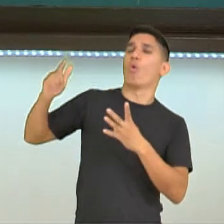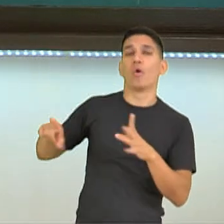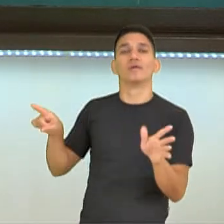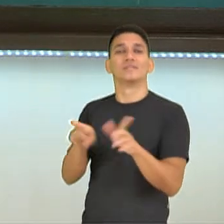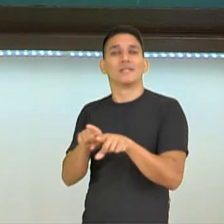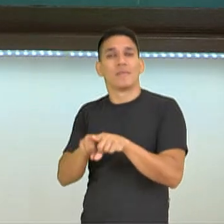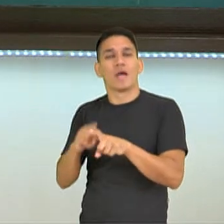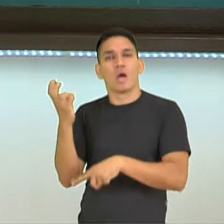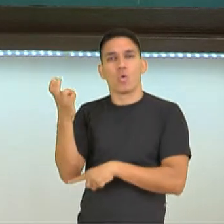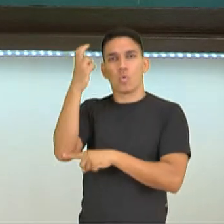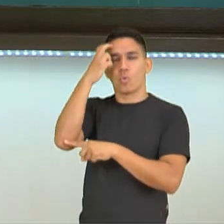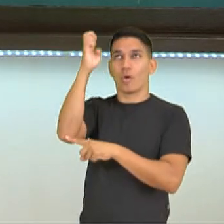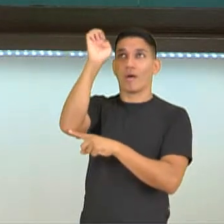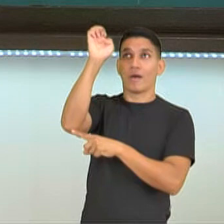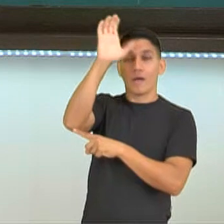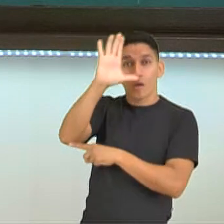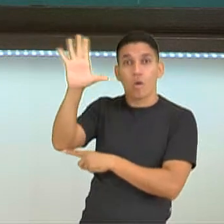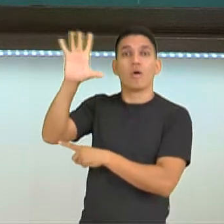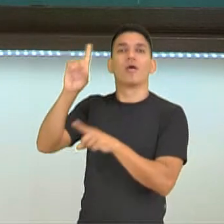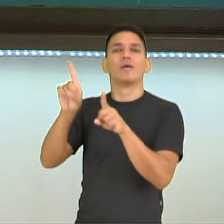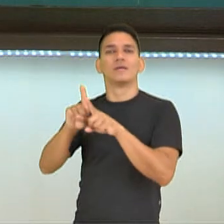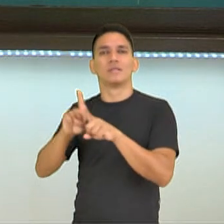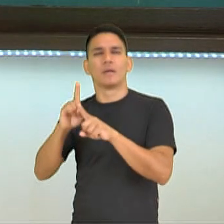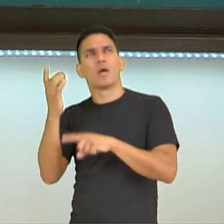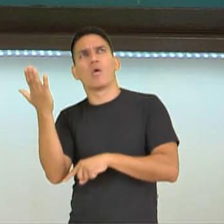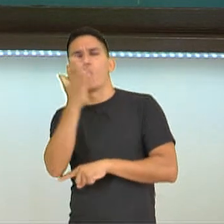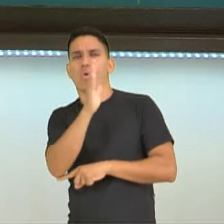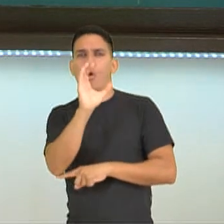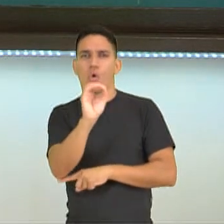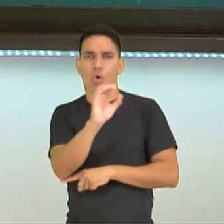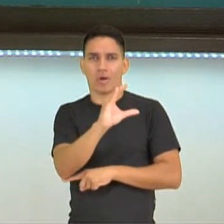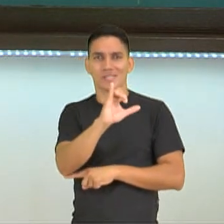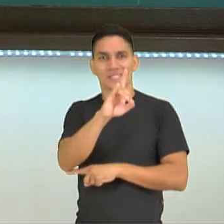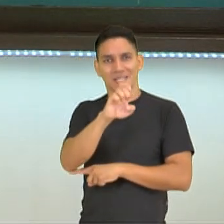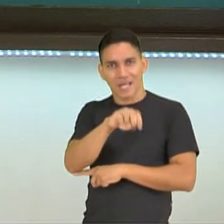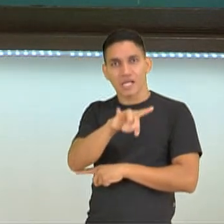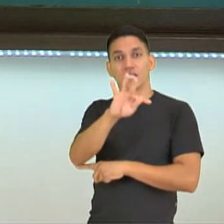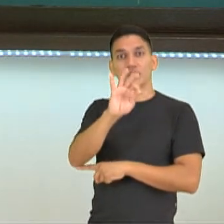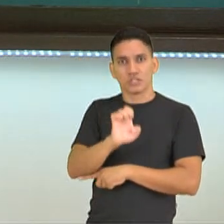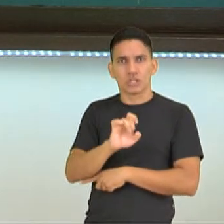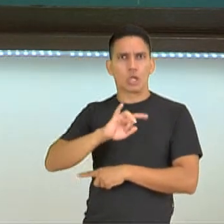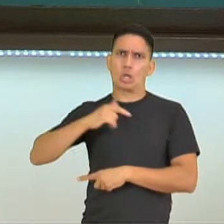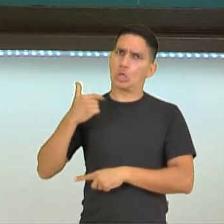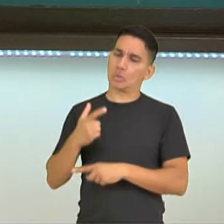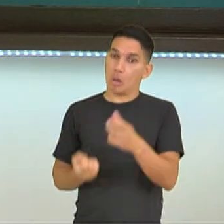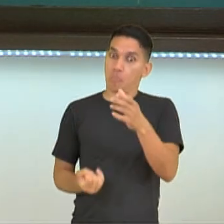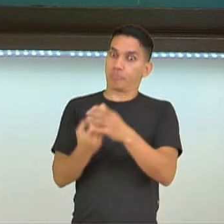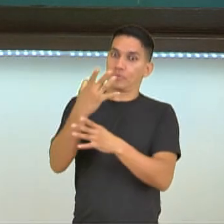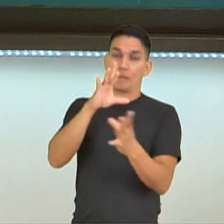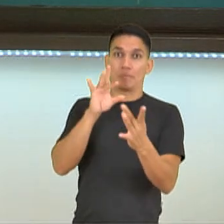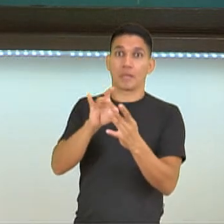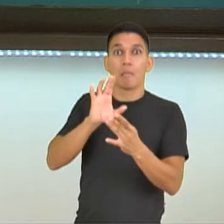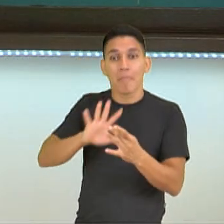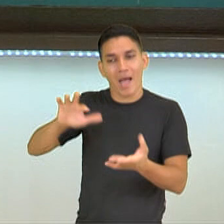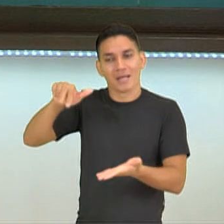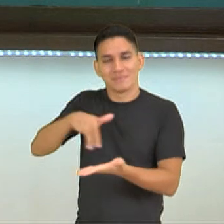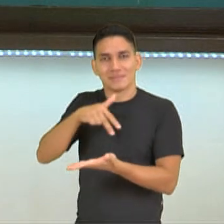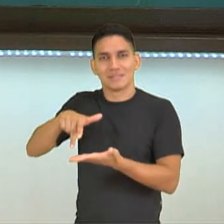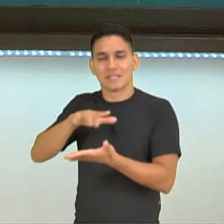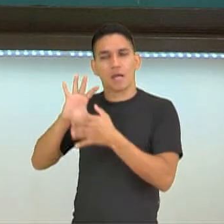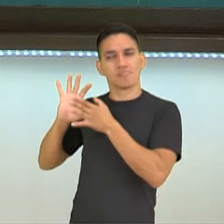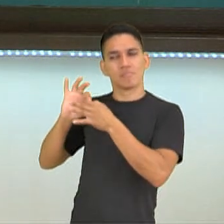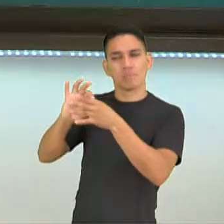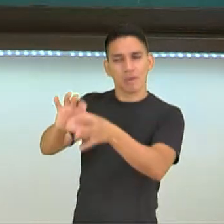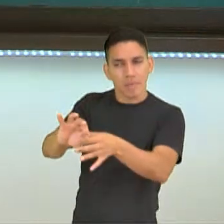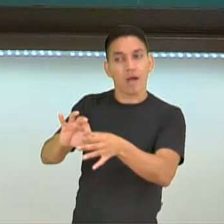europeias, ocidentais. Não tem uma origem bem específica, mas quando ela é dançada no contexto gaúcho, nós